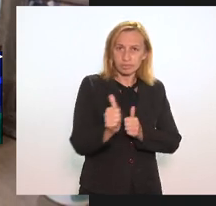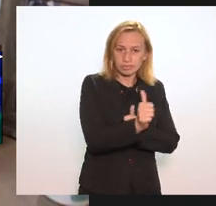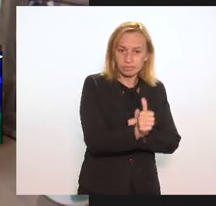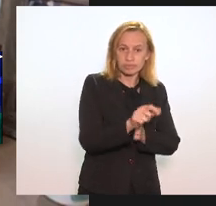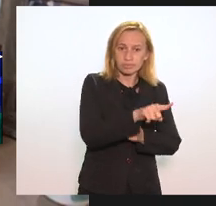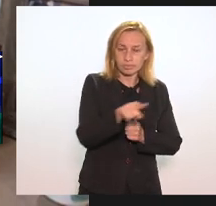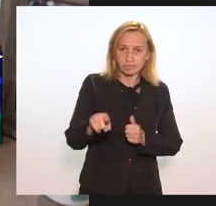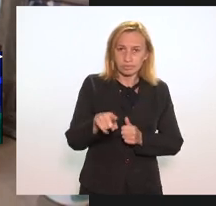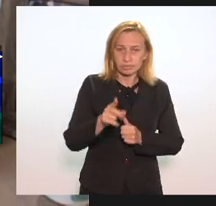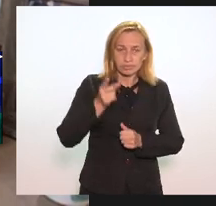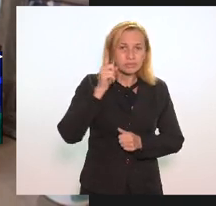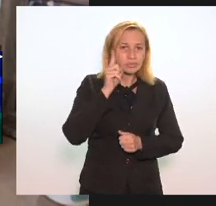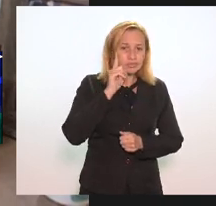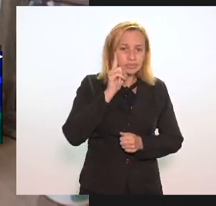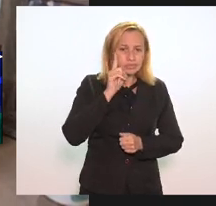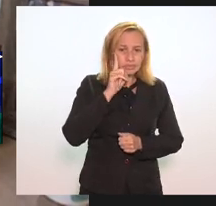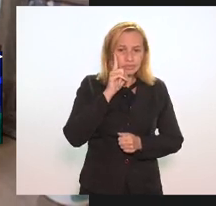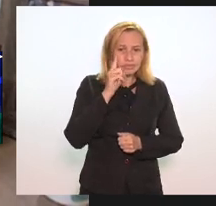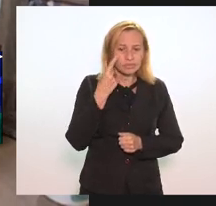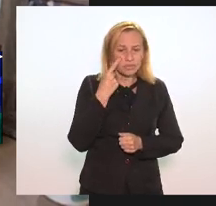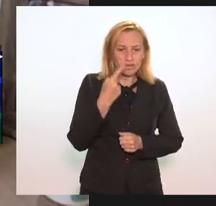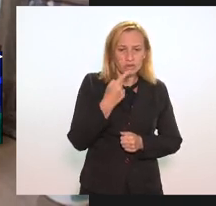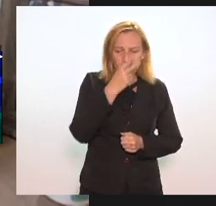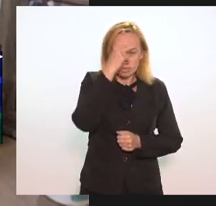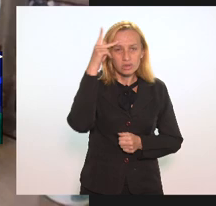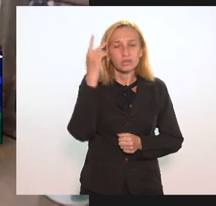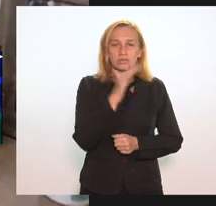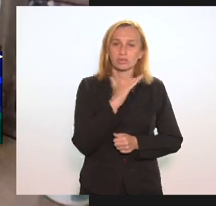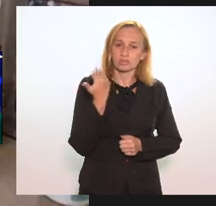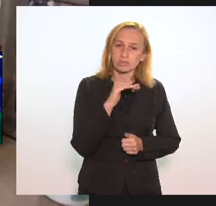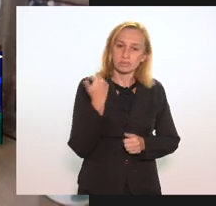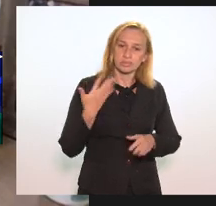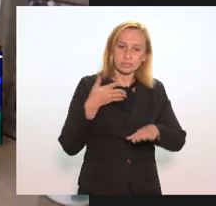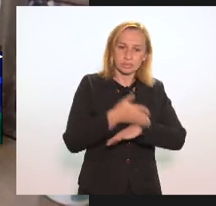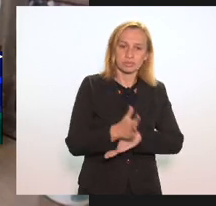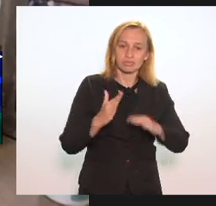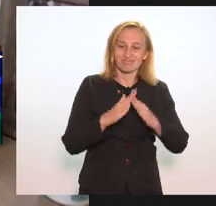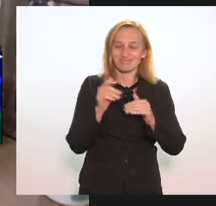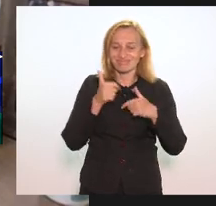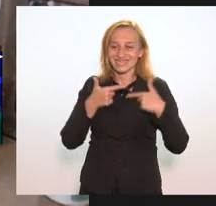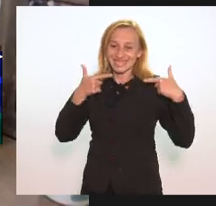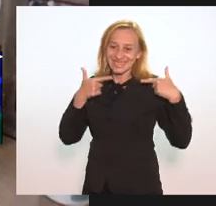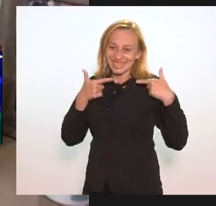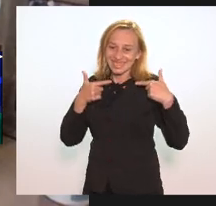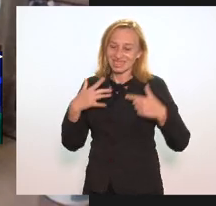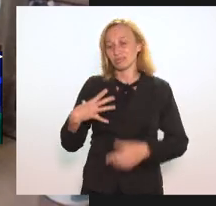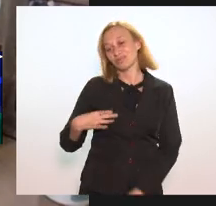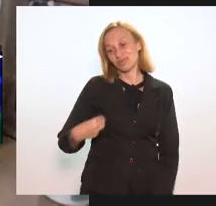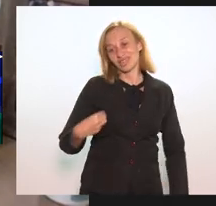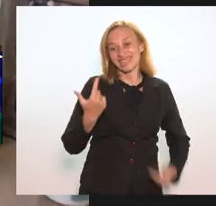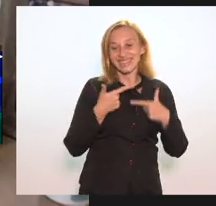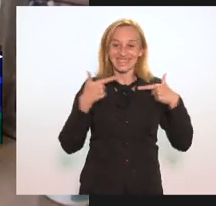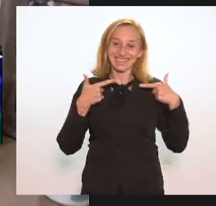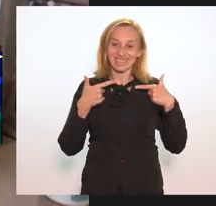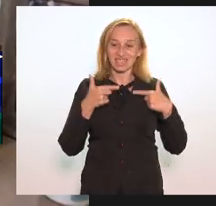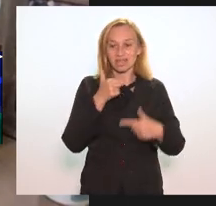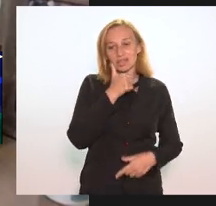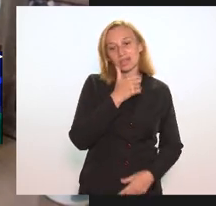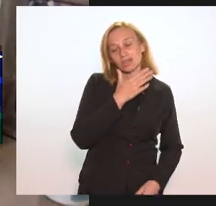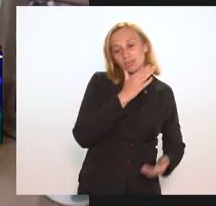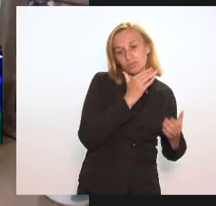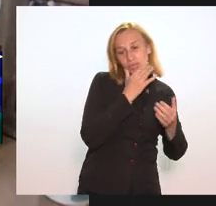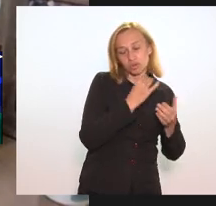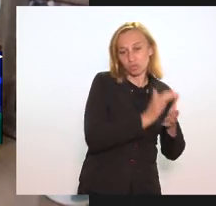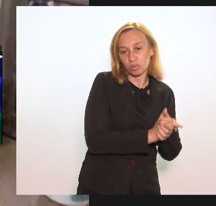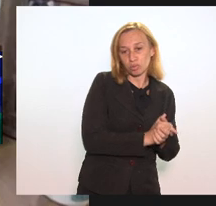vocês estão todos os dias vendo pessoas morrendo ainda tem que chegar em casa e dito Maria chega em casa tenho que repor filho